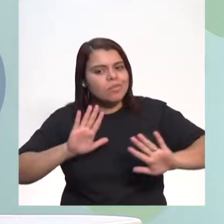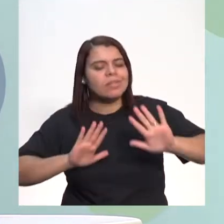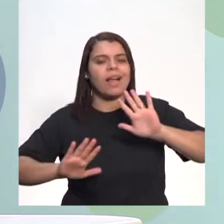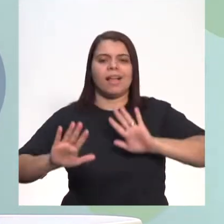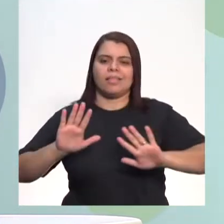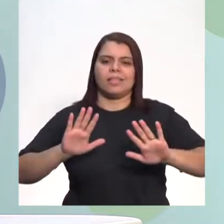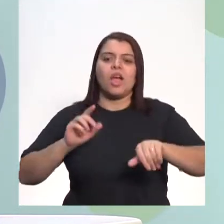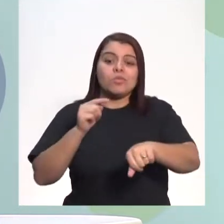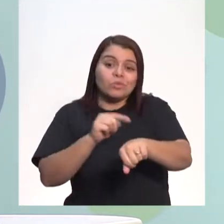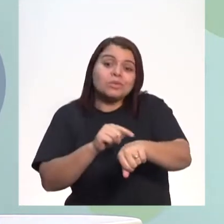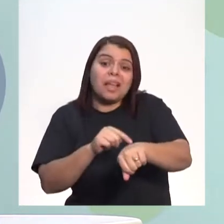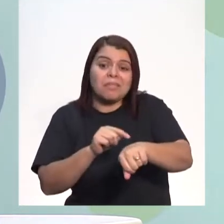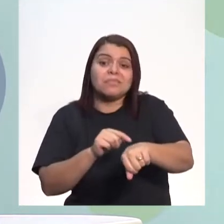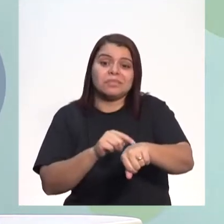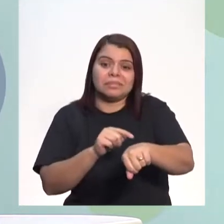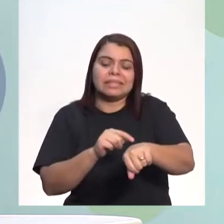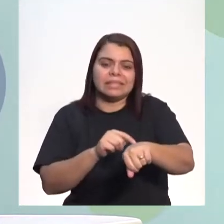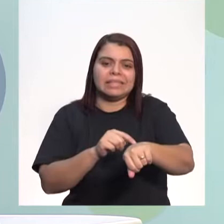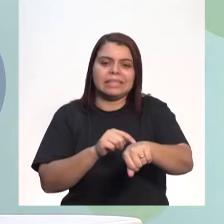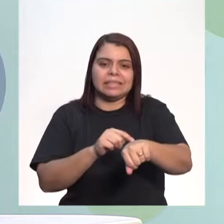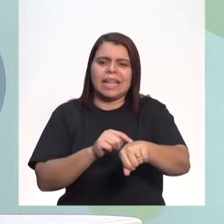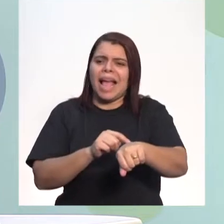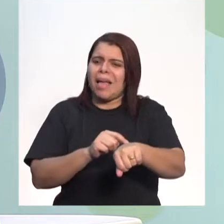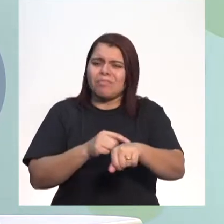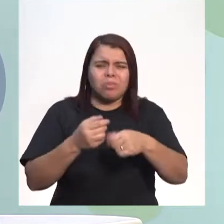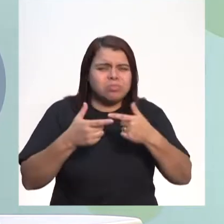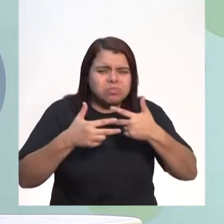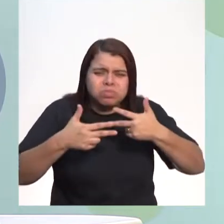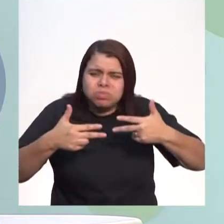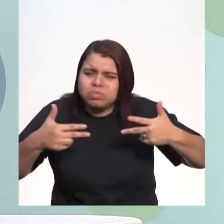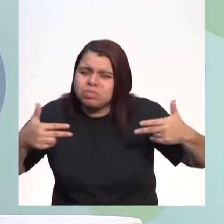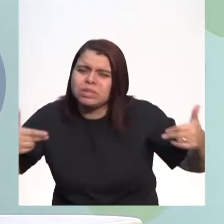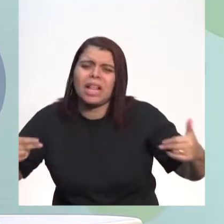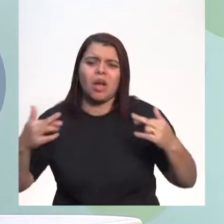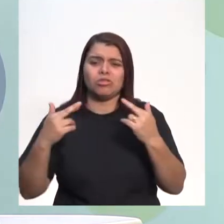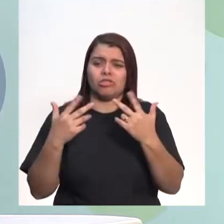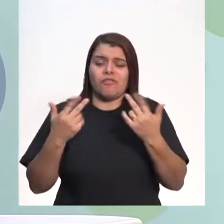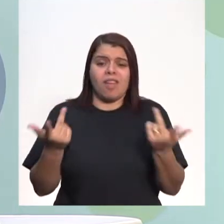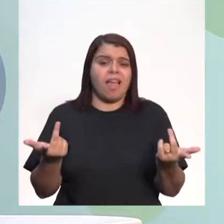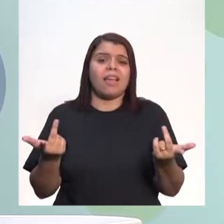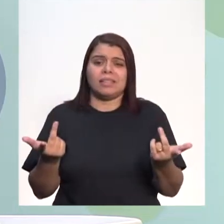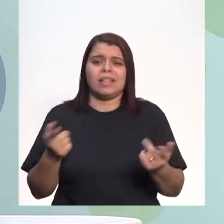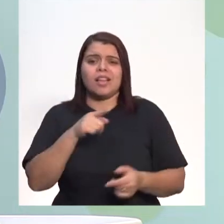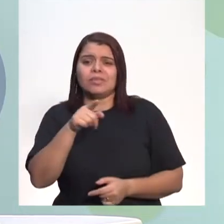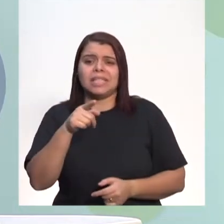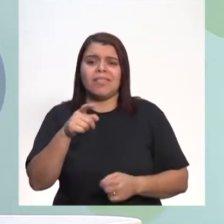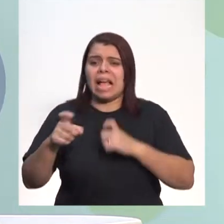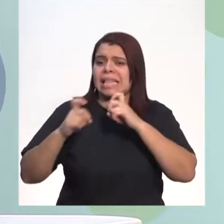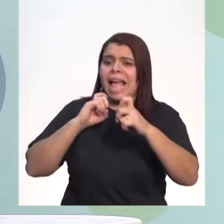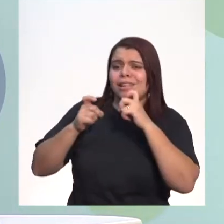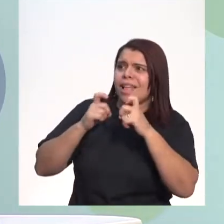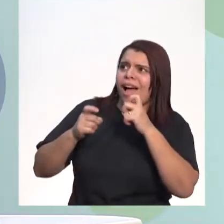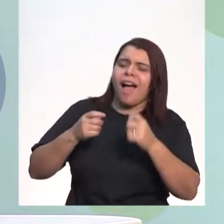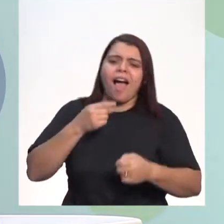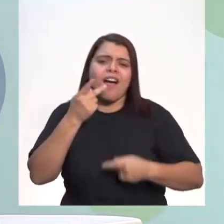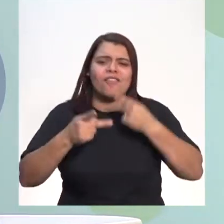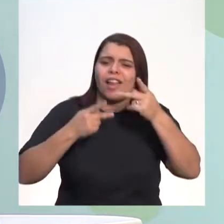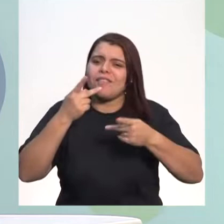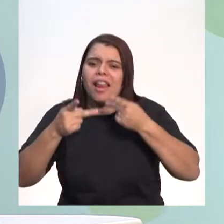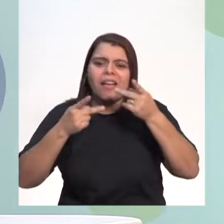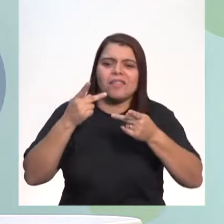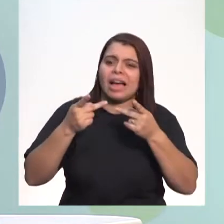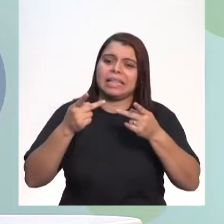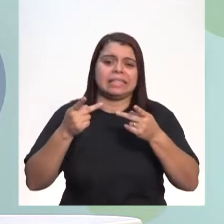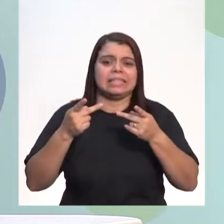tempo, a gente não dá conta, porque você tem algumas pautas que você pode ficar discutindo ali horas e horas e não vai dar